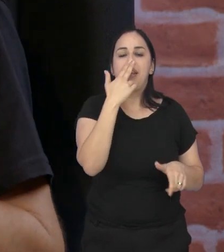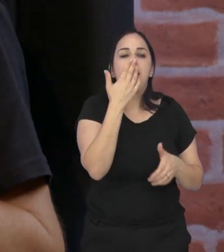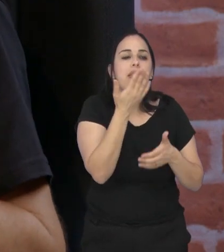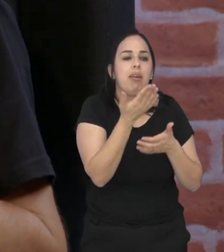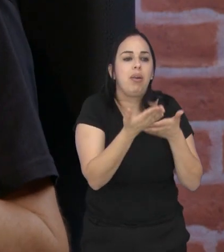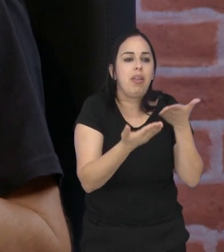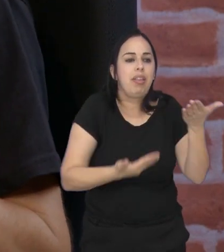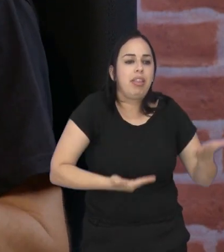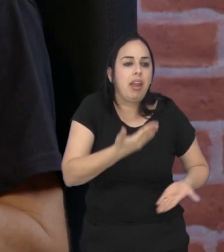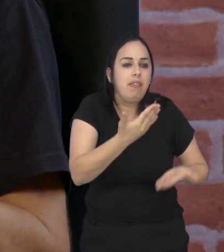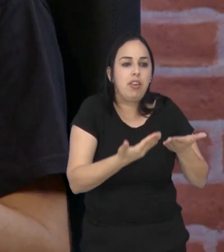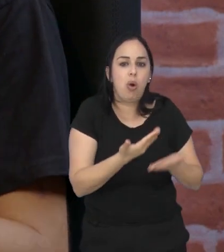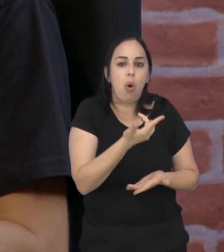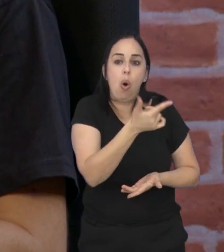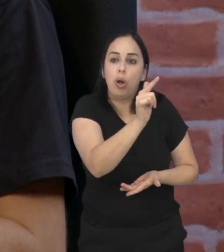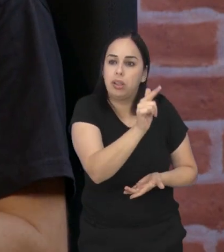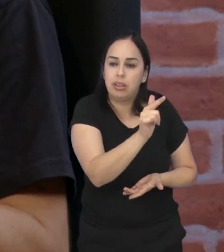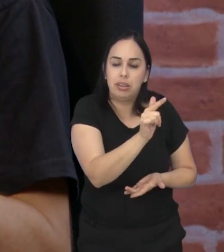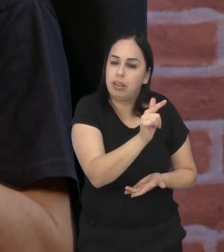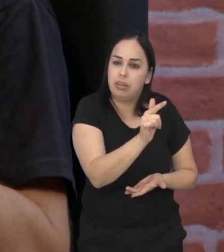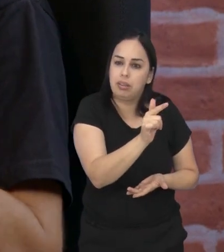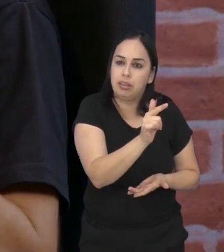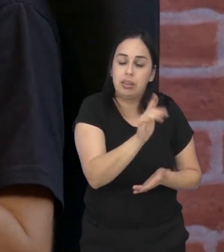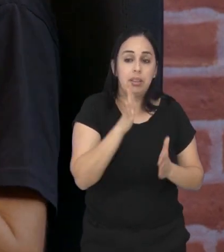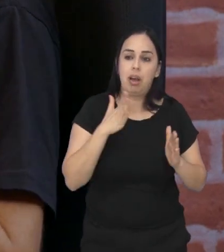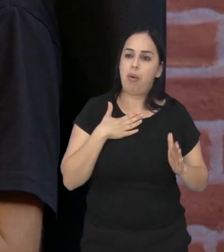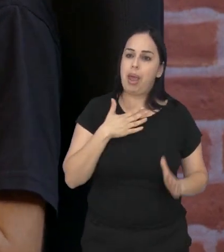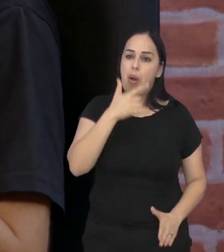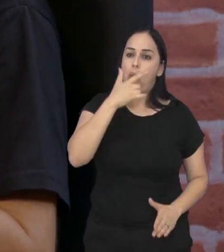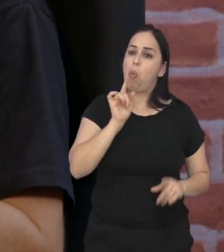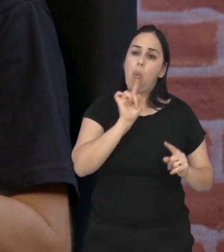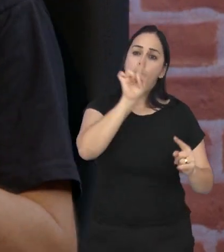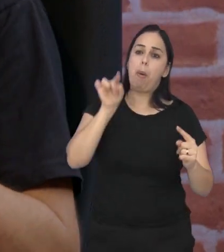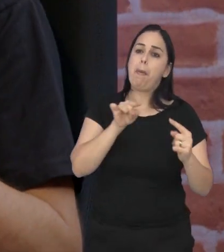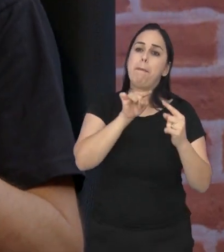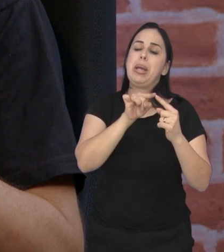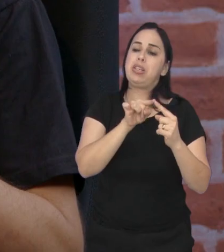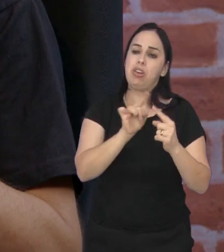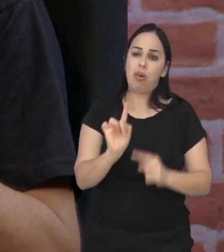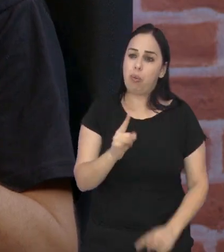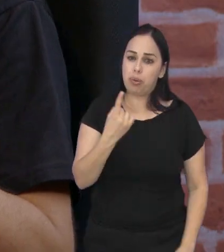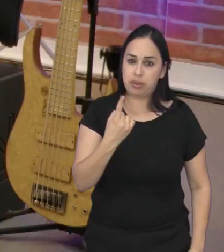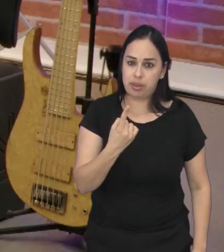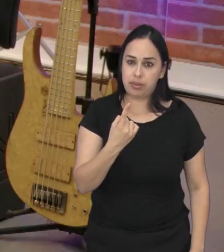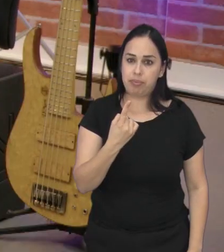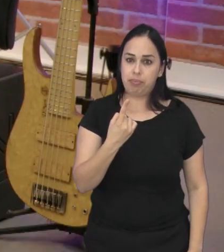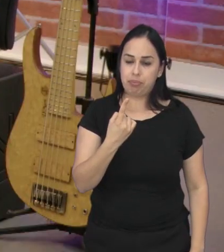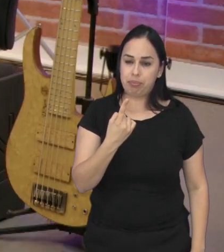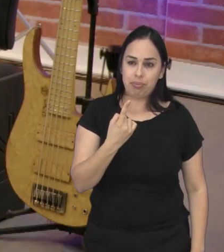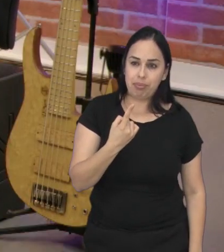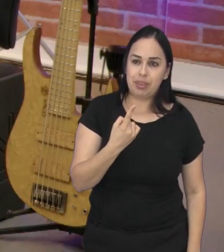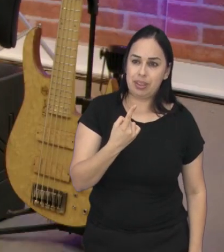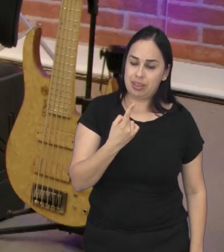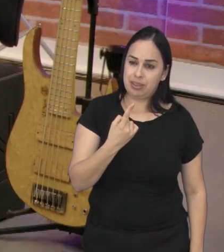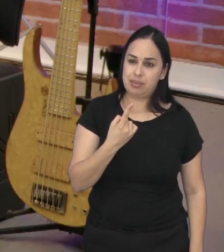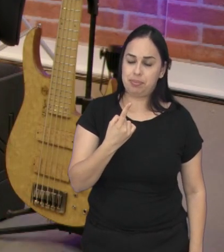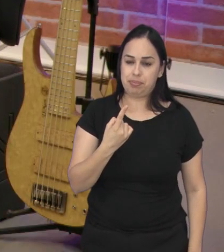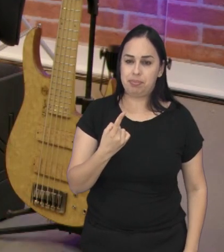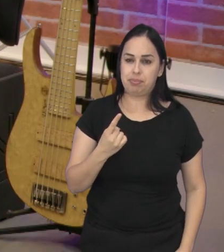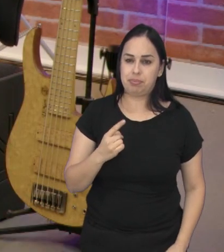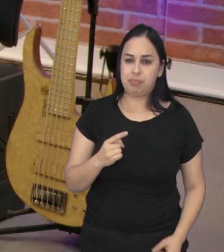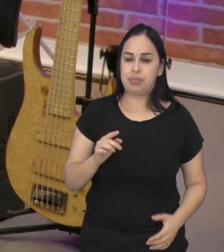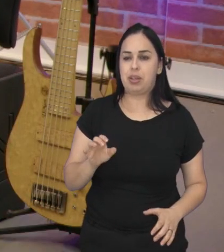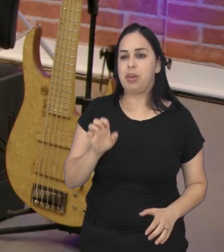outro. Ah, eu estou ali para servir o outro. Não, eu estou ali por um propósito. Né? Uma parada que você acredita. Eu não ganho,